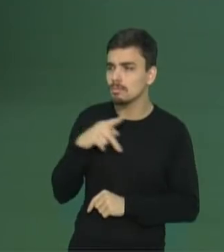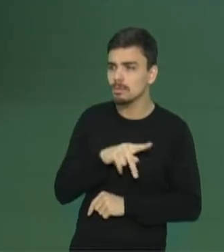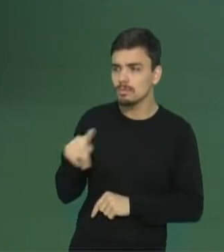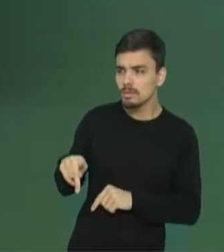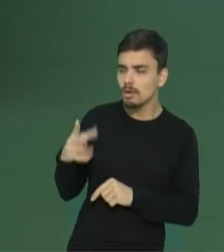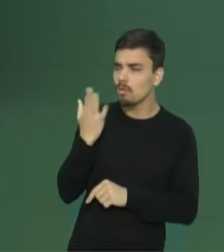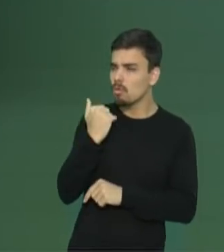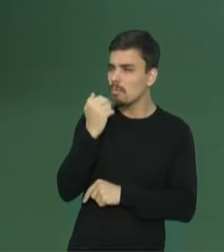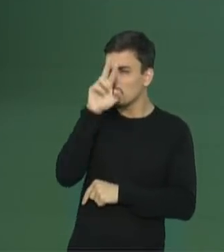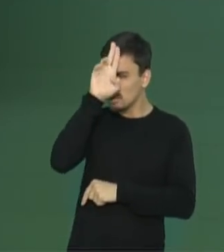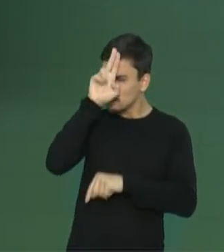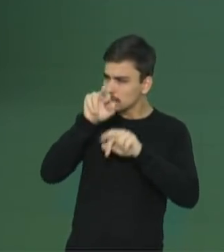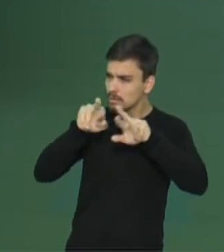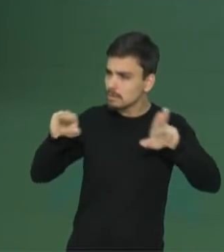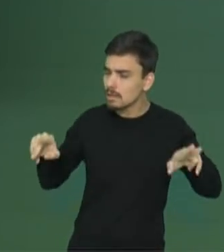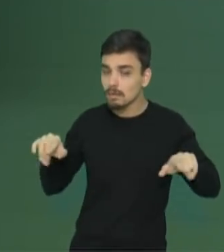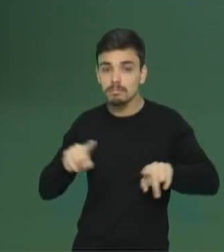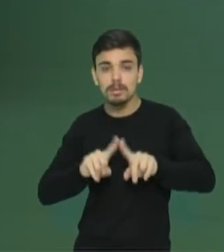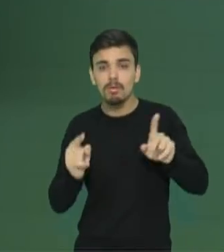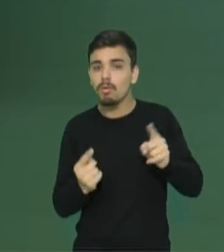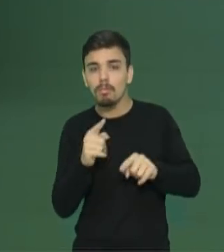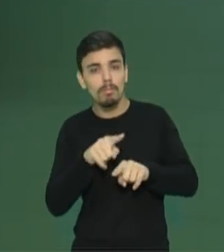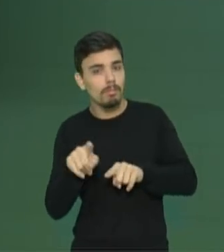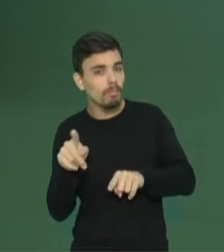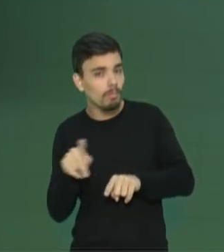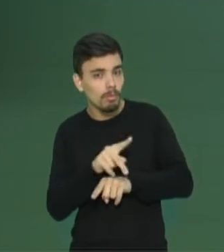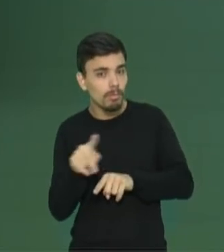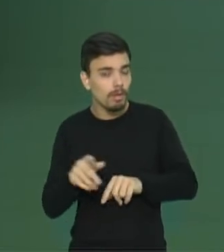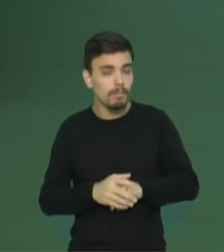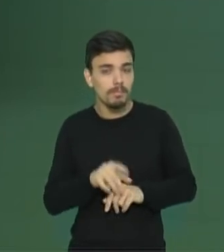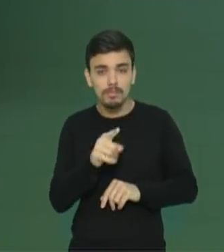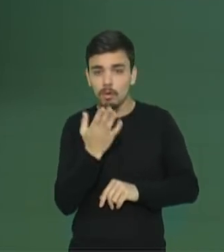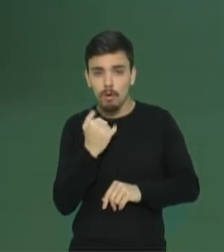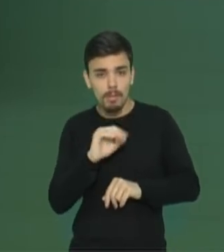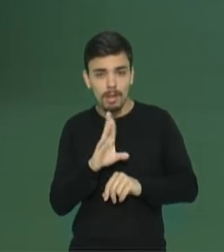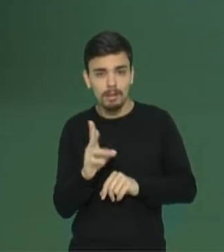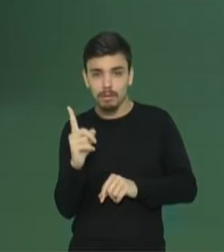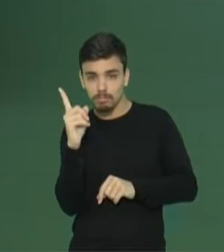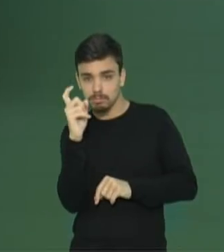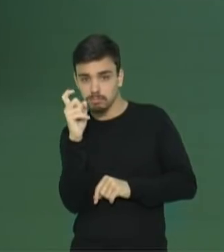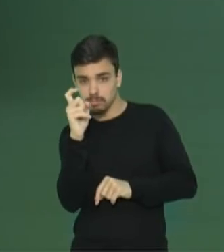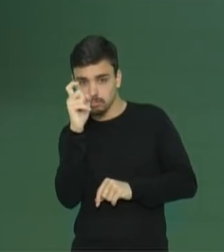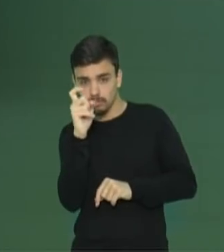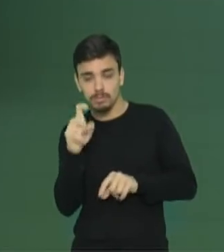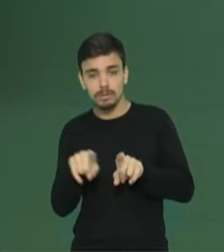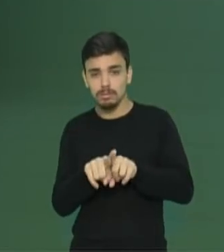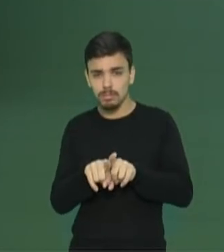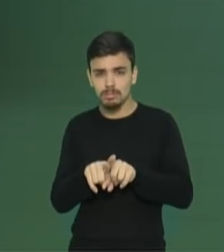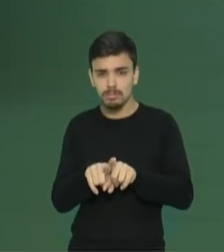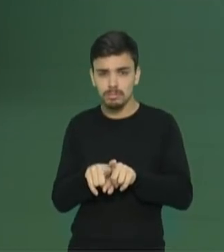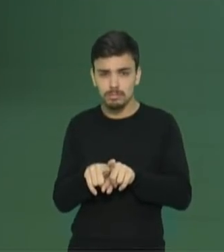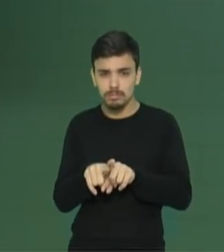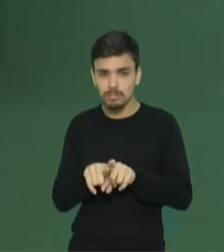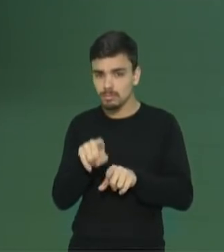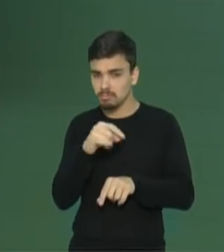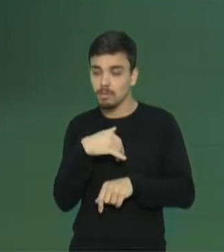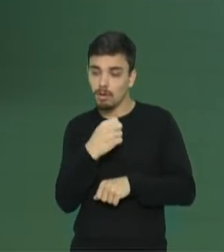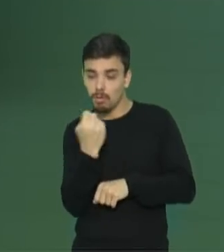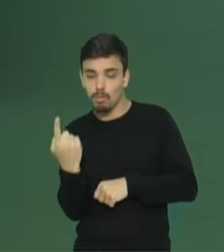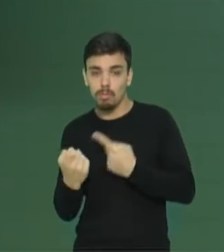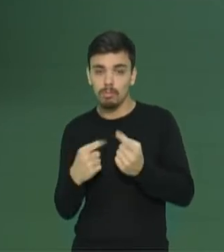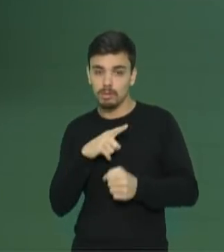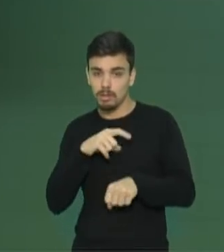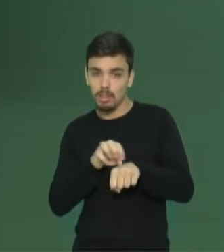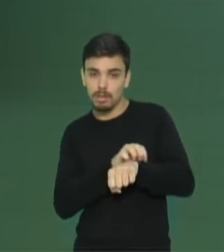comer insetos? E qual o problema? Você não come camarão? Algumas pessoas têm alergia, realmente não comem.